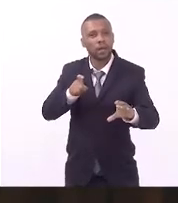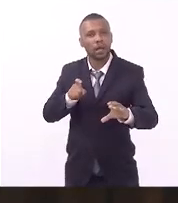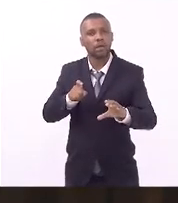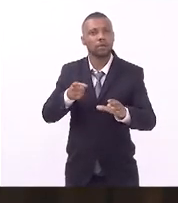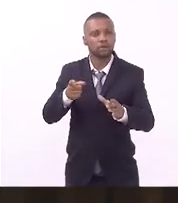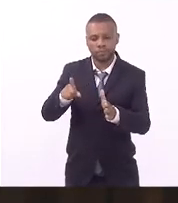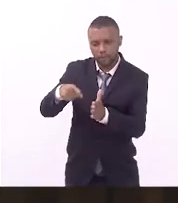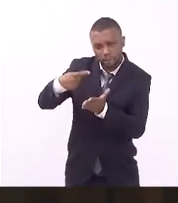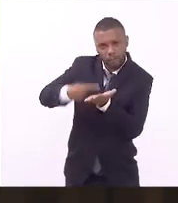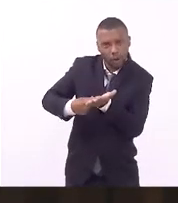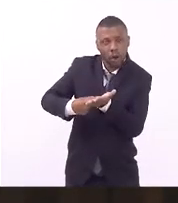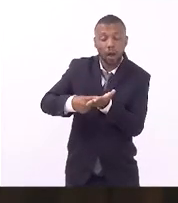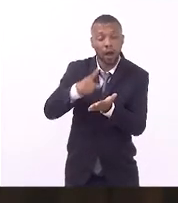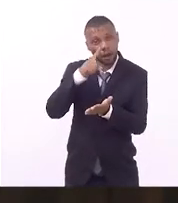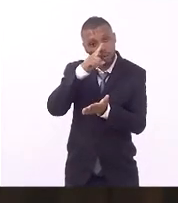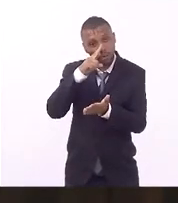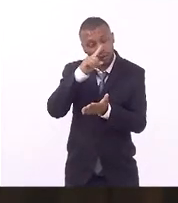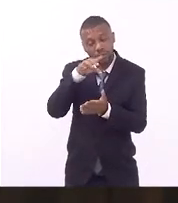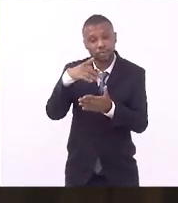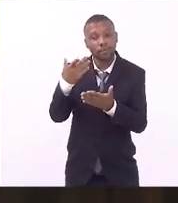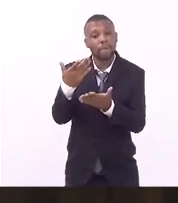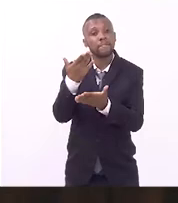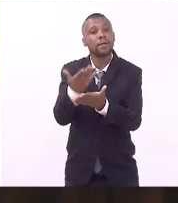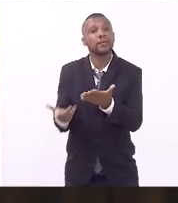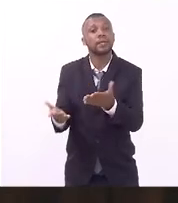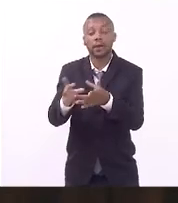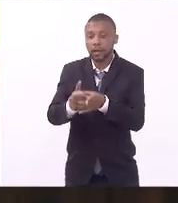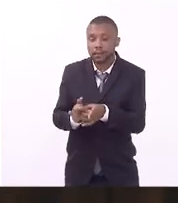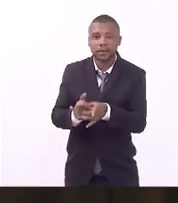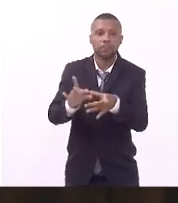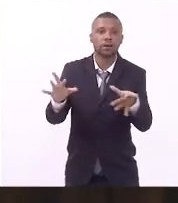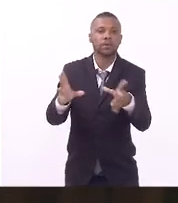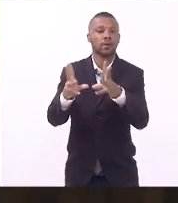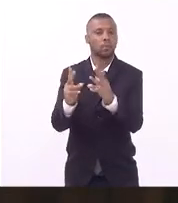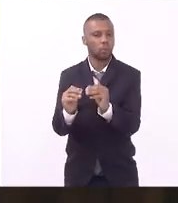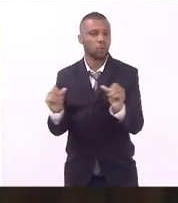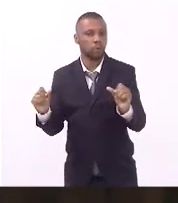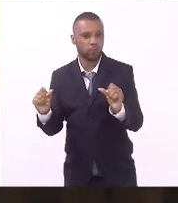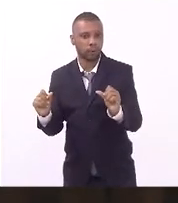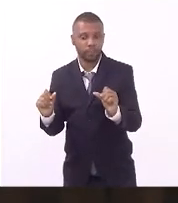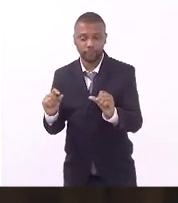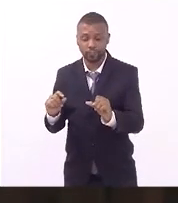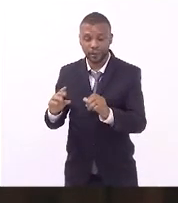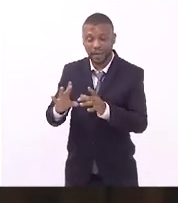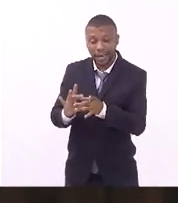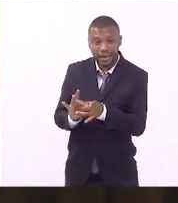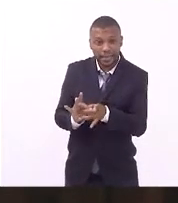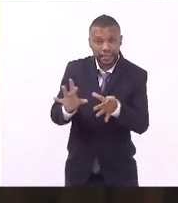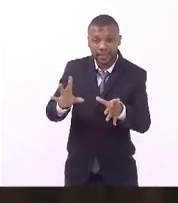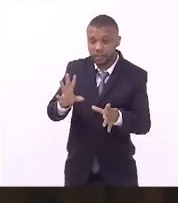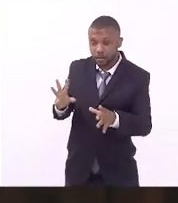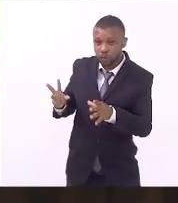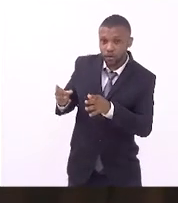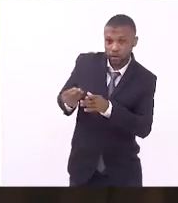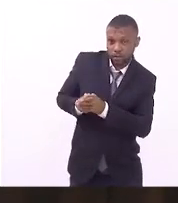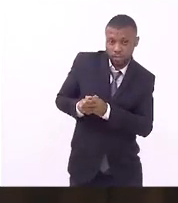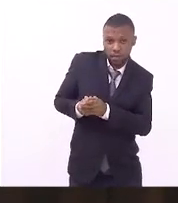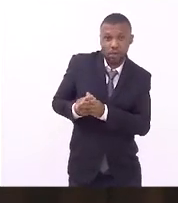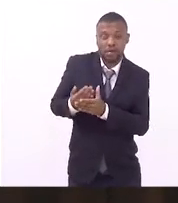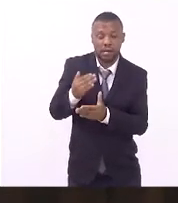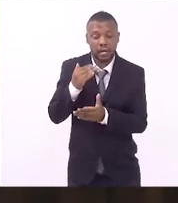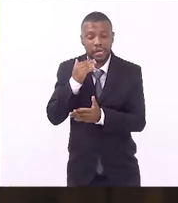perder o nosso maior patrimônio coletivo, que é a democracia. Nossa democracia, ainda que imperfeita,